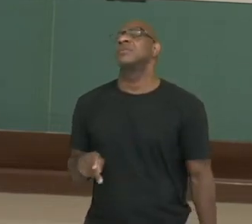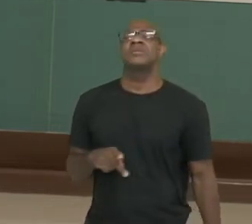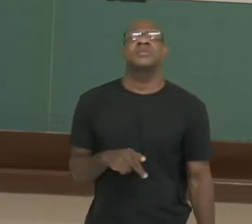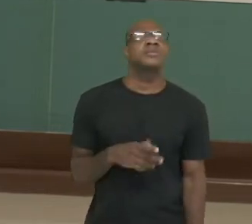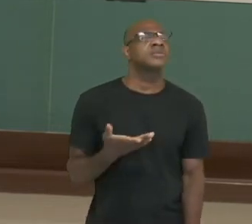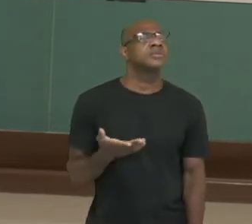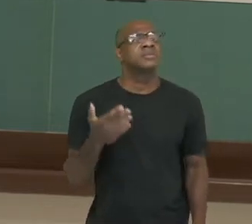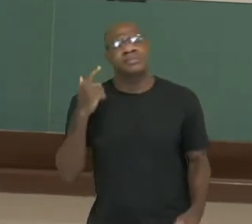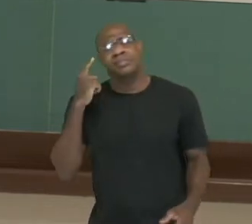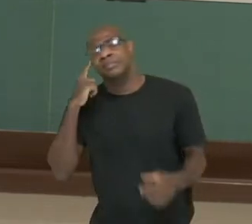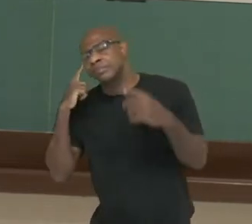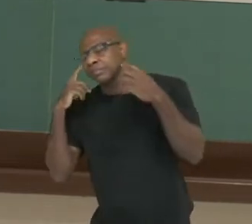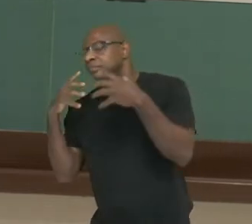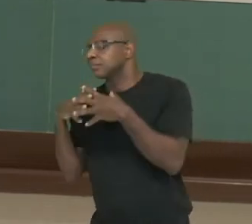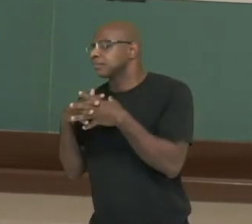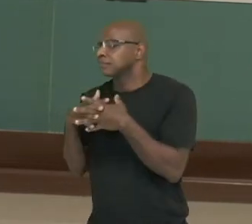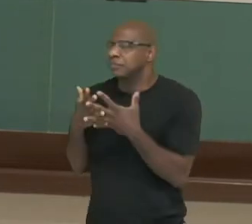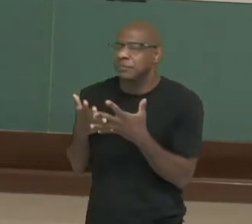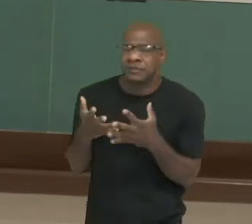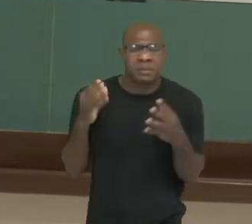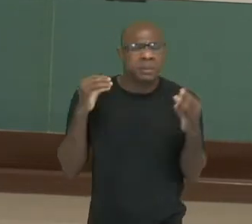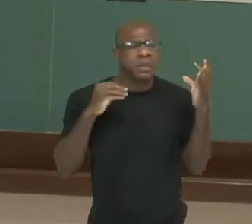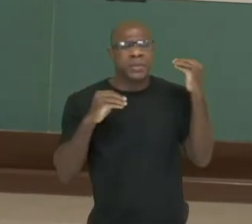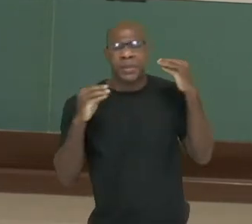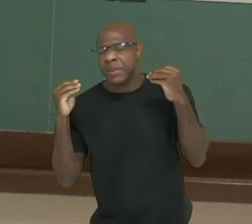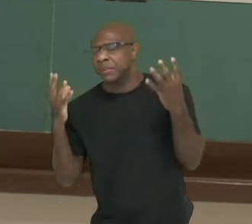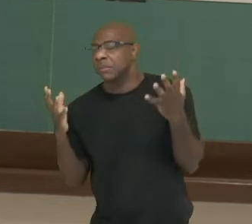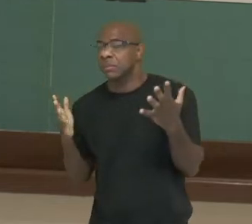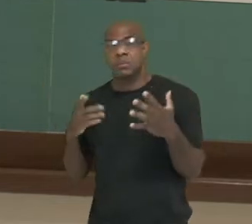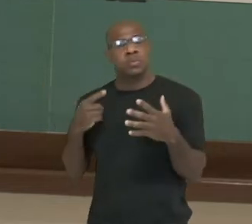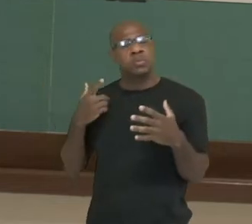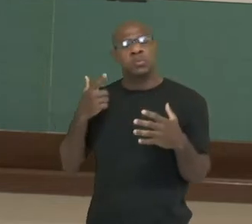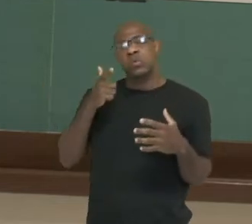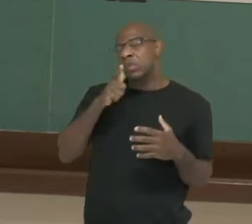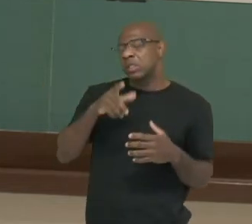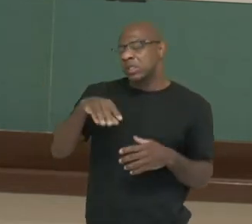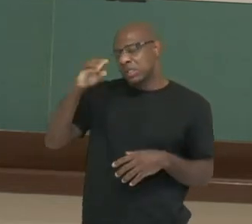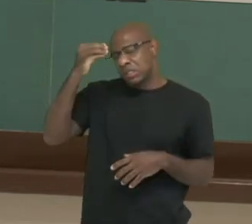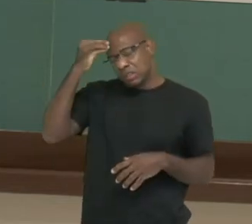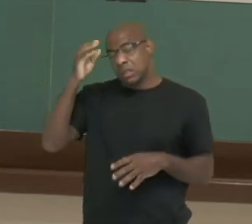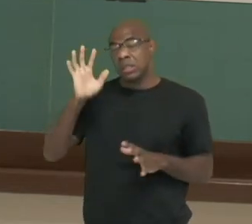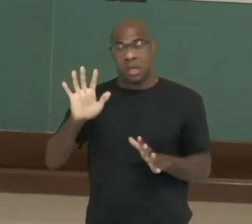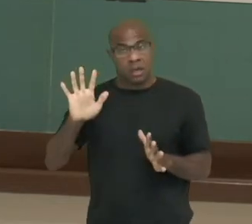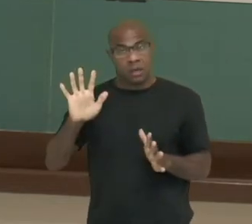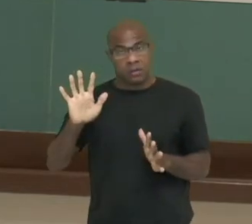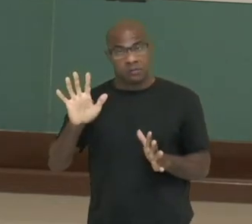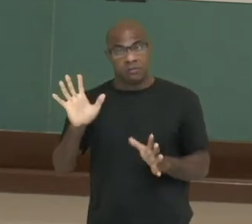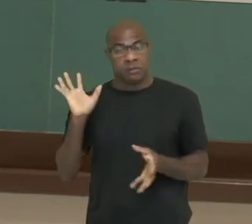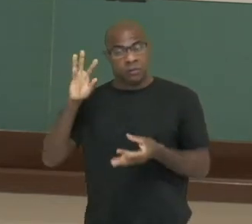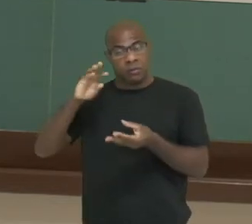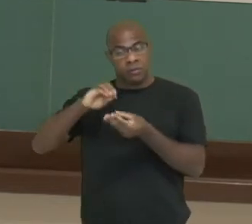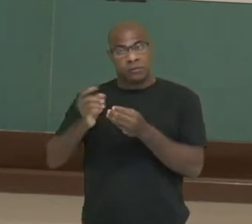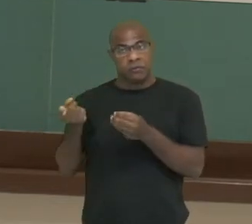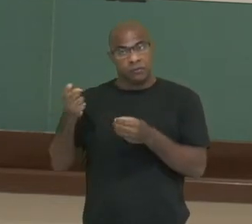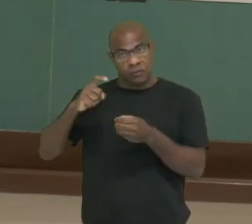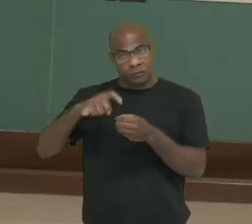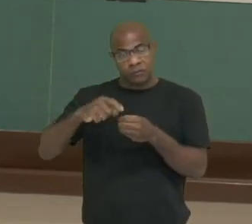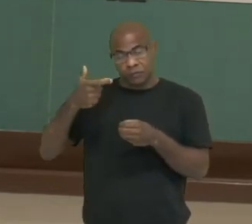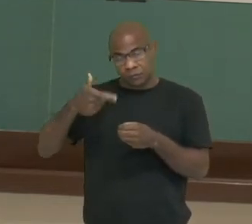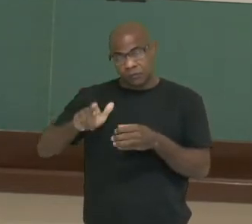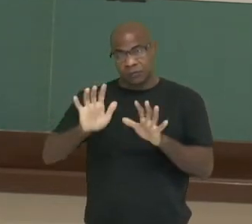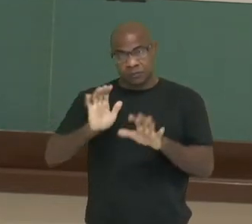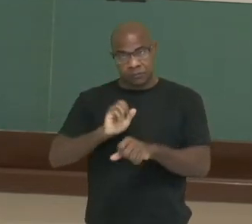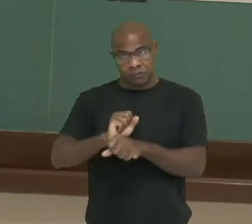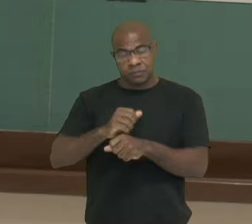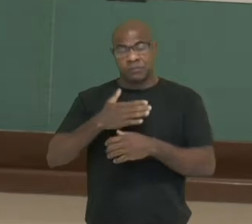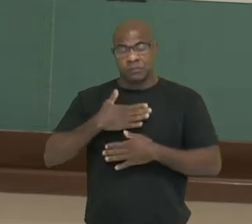minha cabeça, não. Ai, você falou demais, não consegui. Calma, a gente vai retomar aqui, né, para ficar bem claro para todo mundo, tá